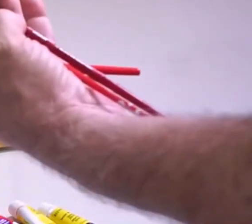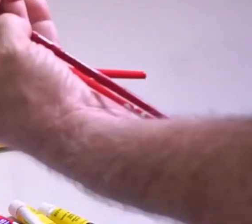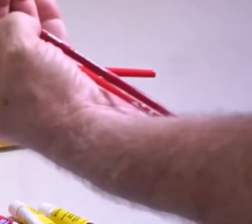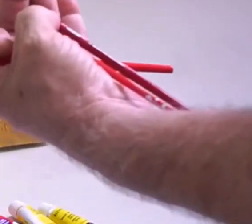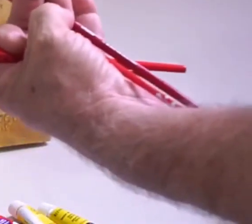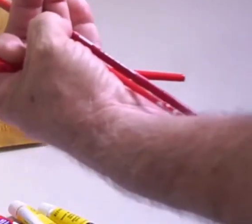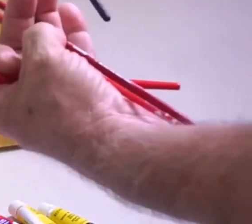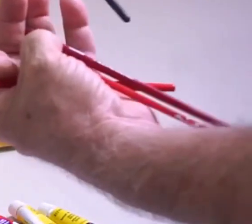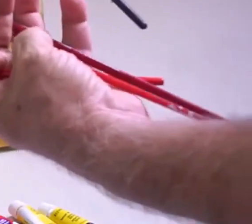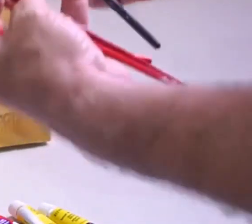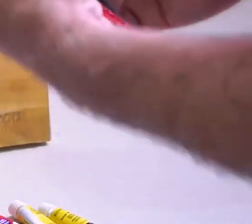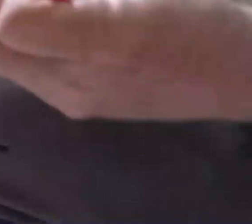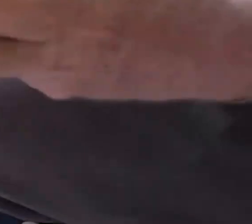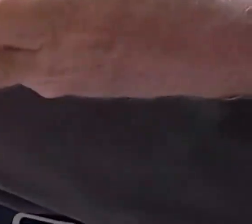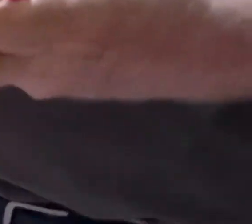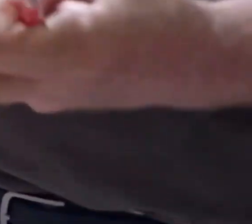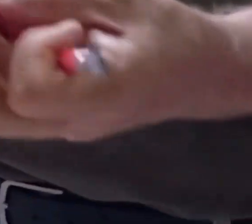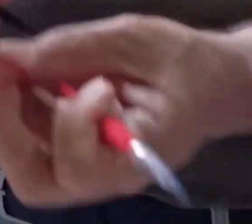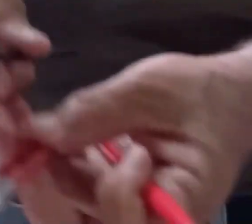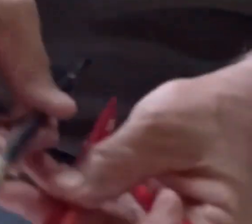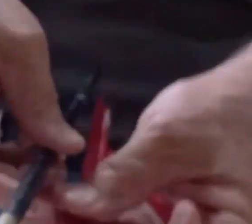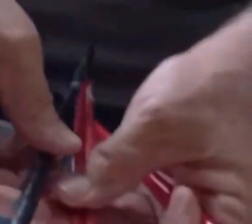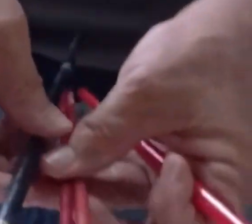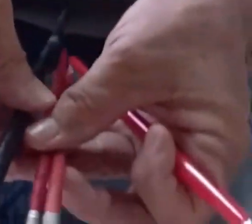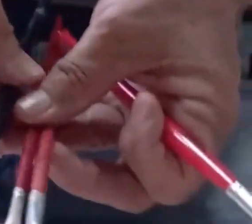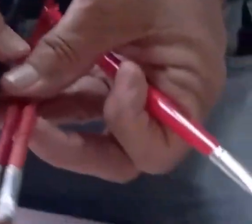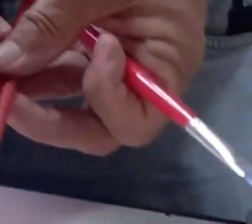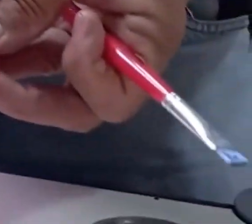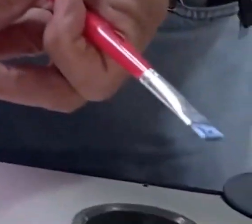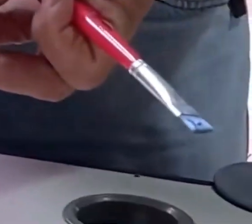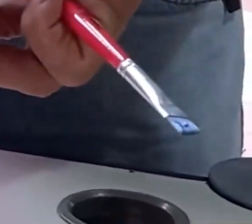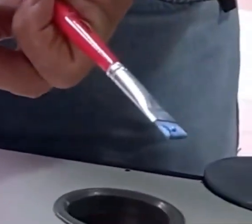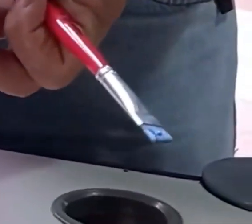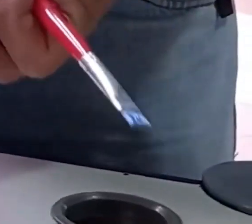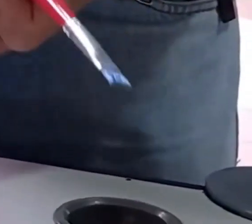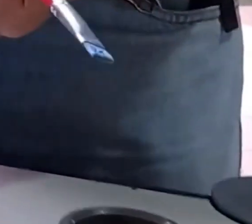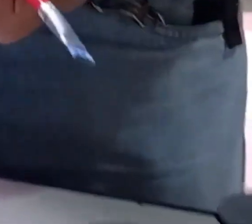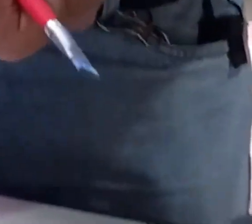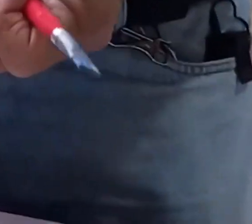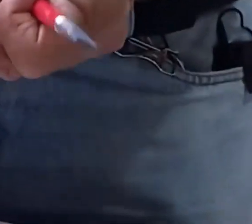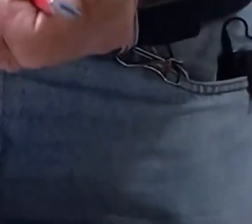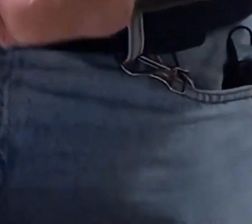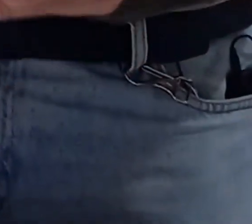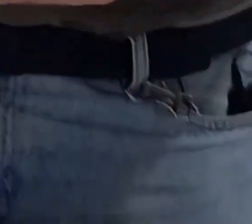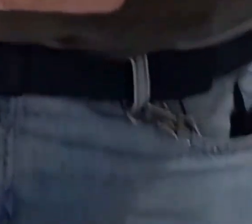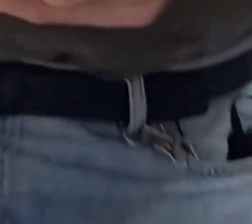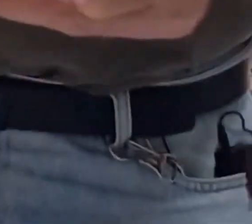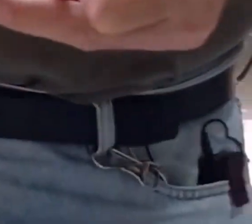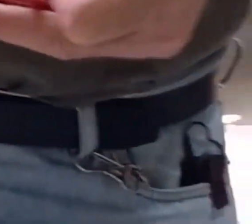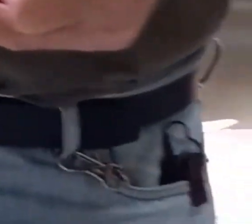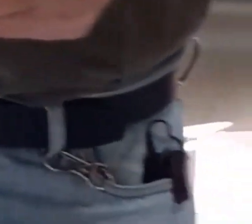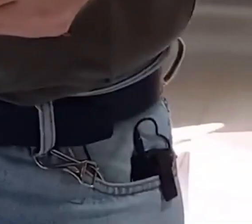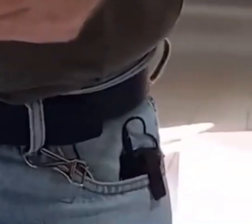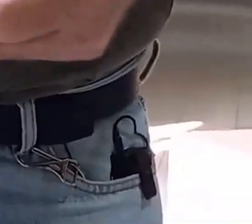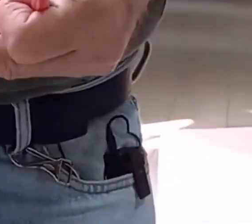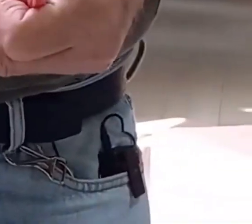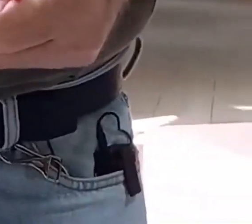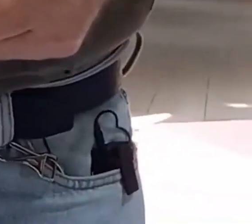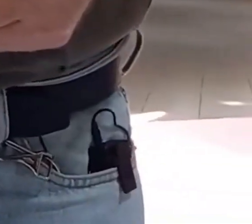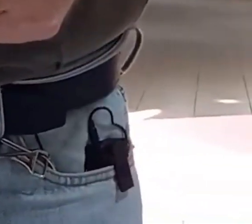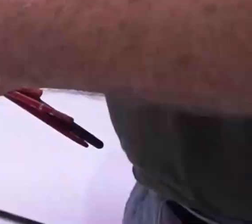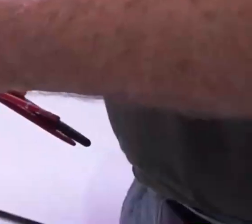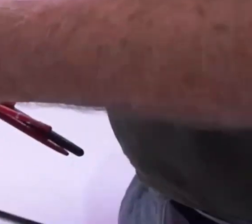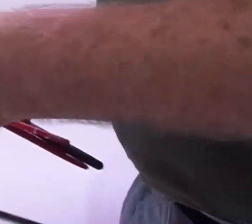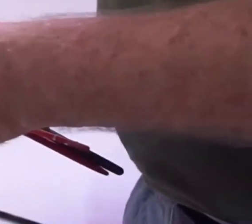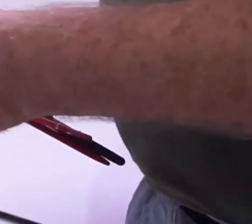vai dizer, mas isso aqui é marrom. Essa tendência do vermelho, do marrom, do magenta. Existe pincel amarelo.